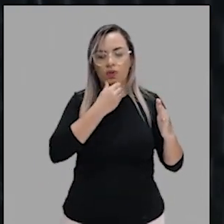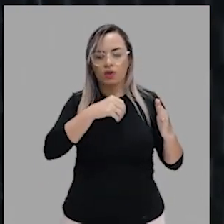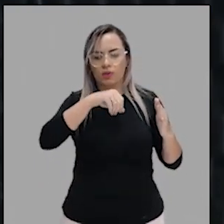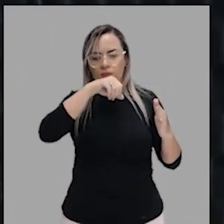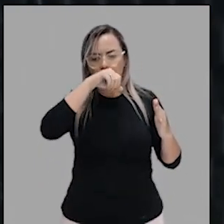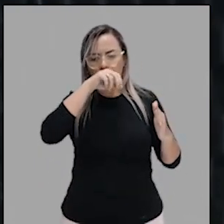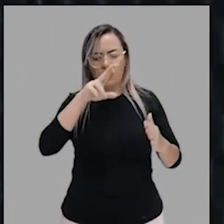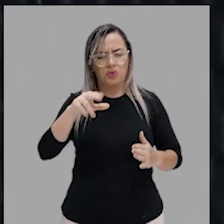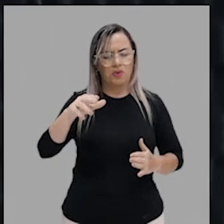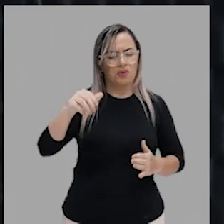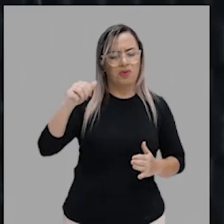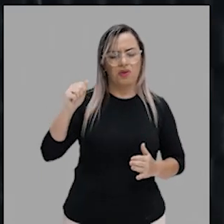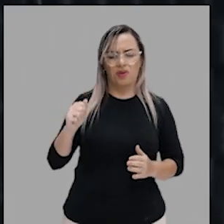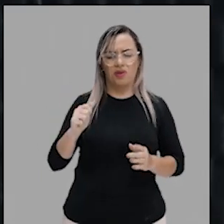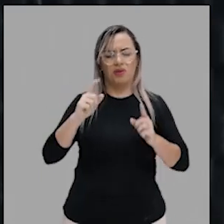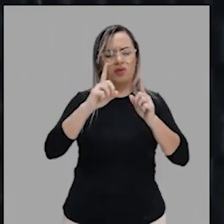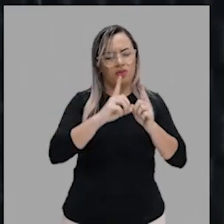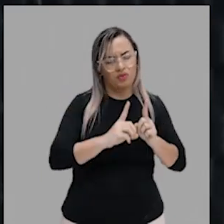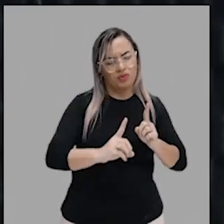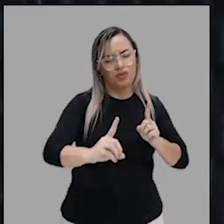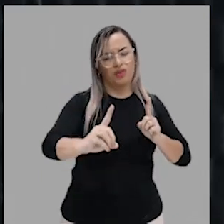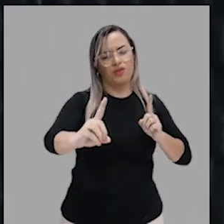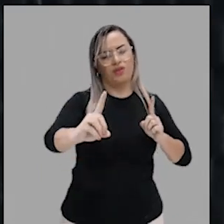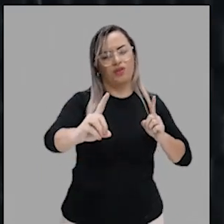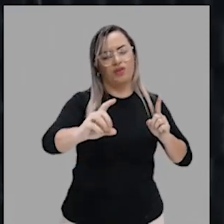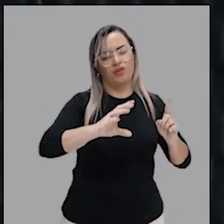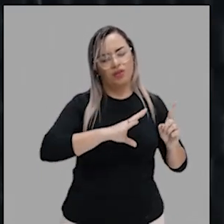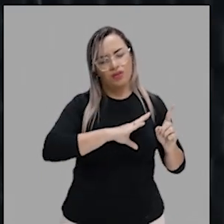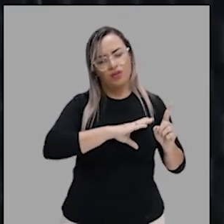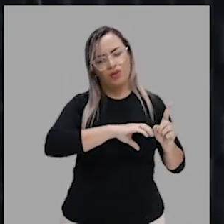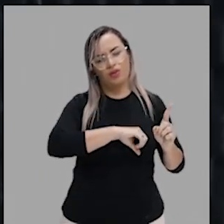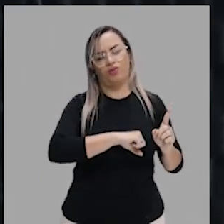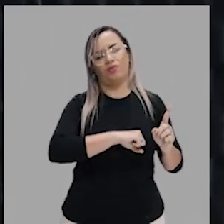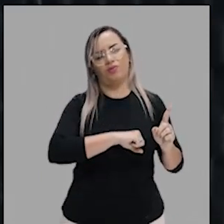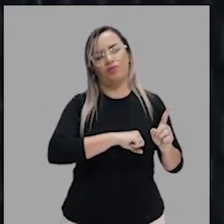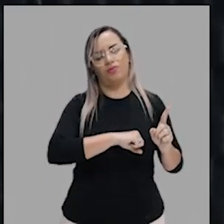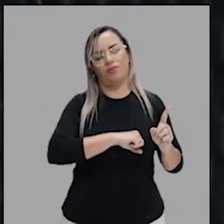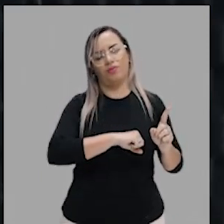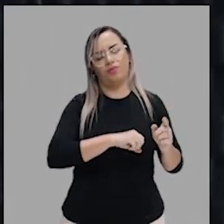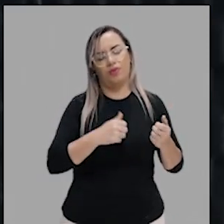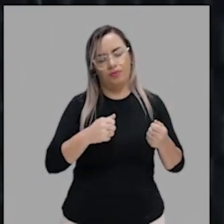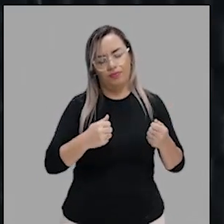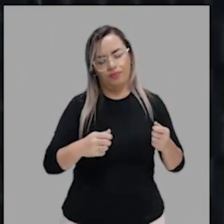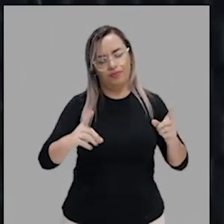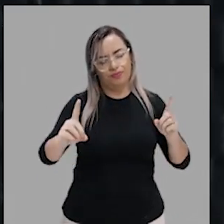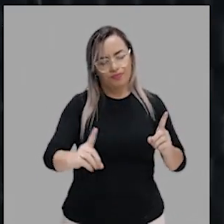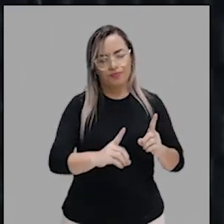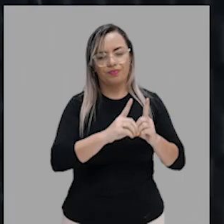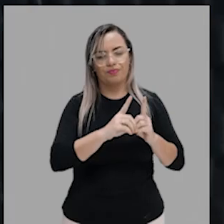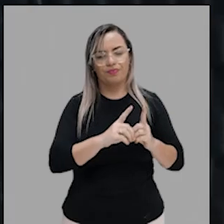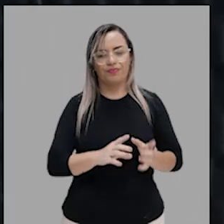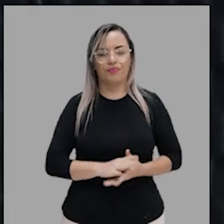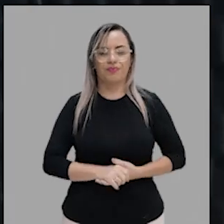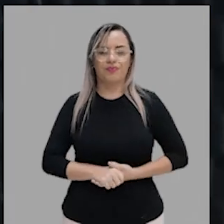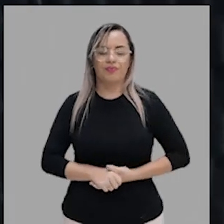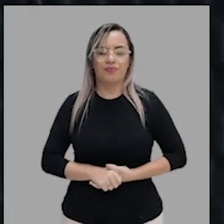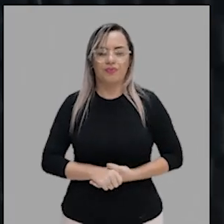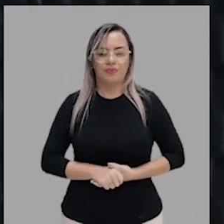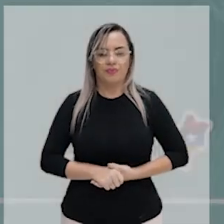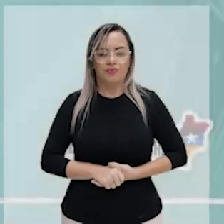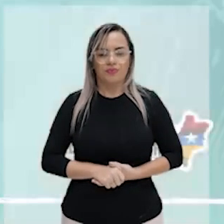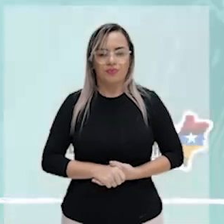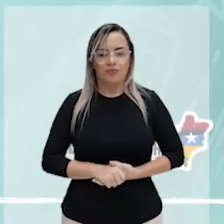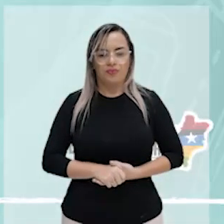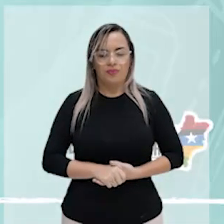Deus, que coisa linda! Nunca viverei sem amor. É um advérbio de tempo. Não vou ficar sem você de jeito nenhum, tá bom? Advérbio